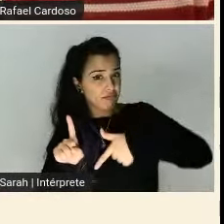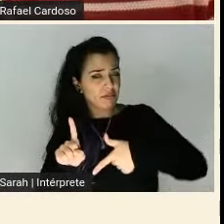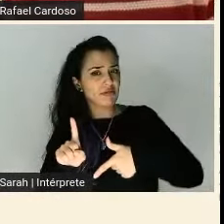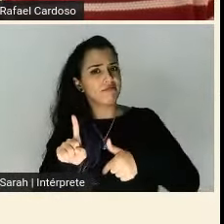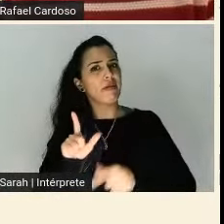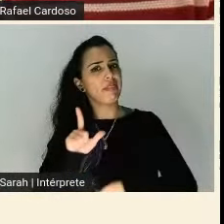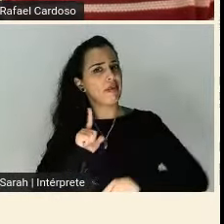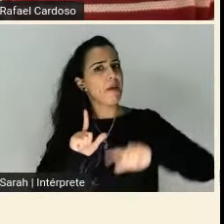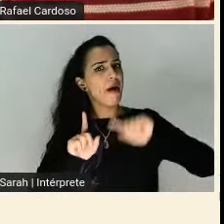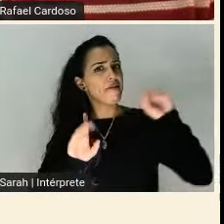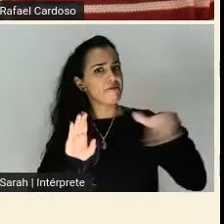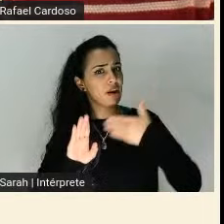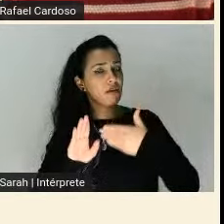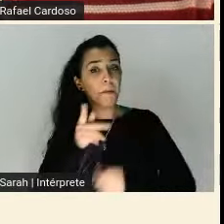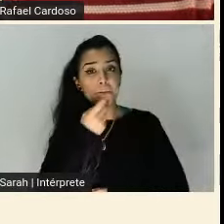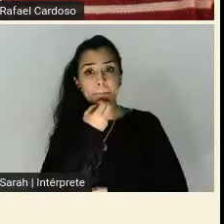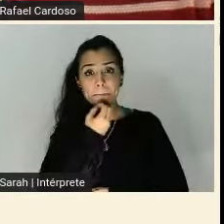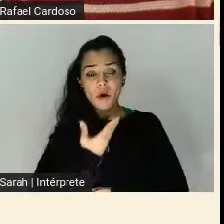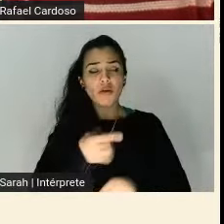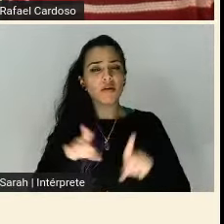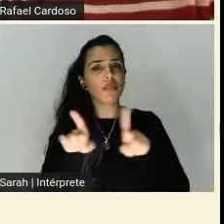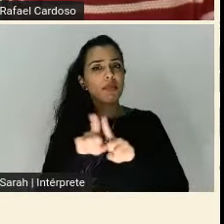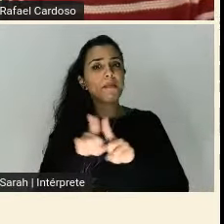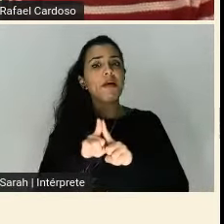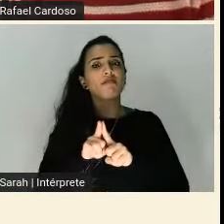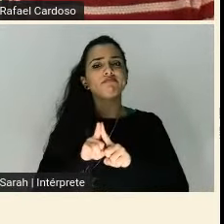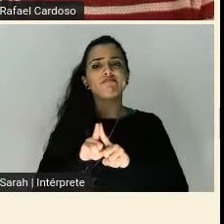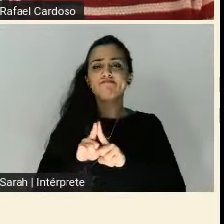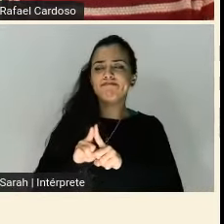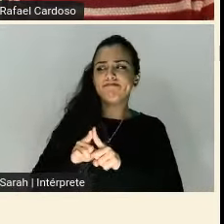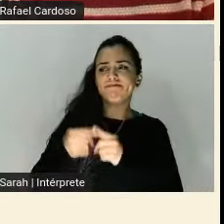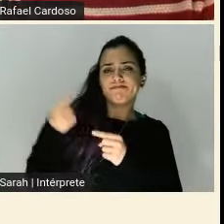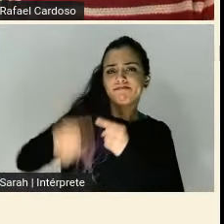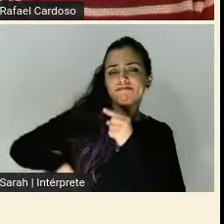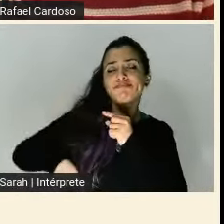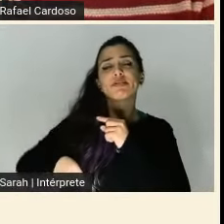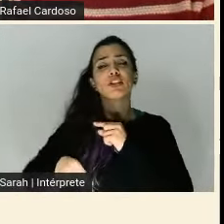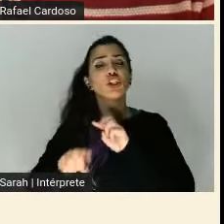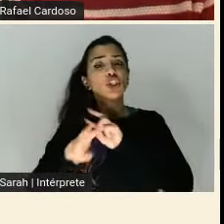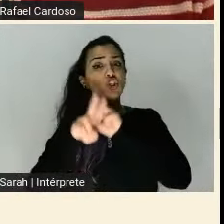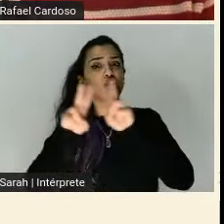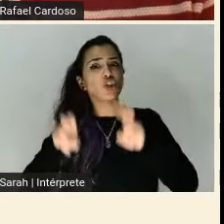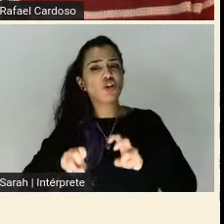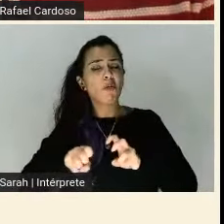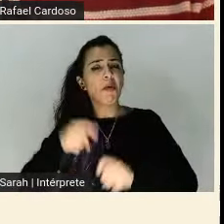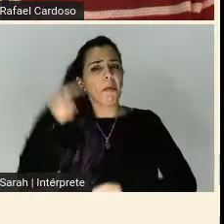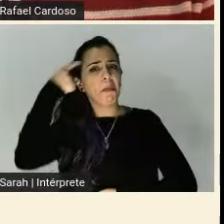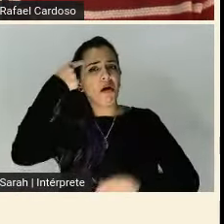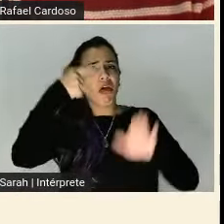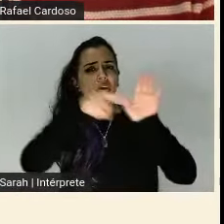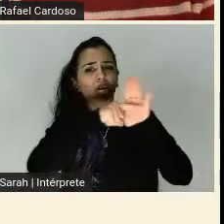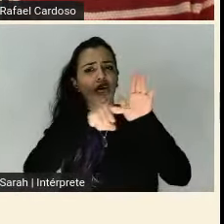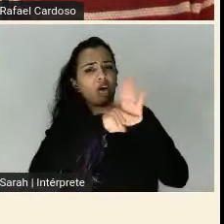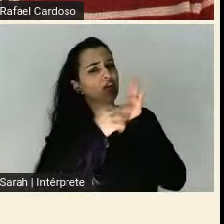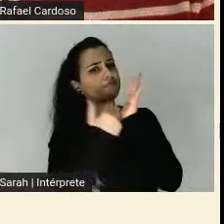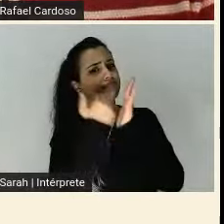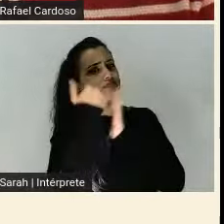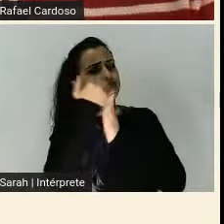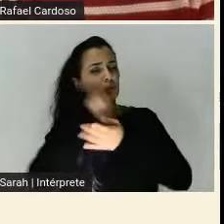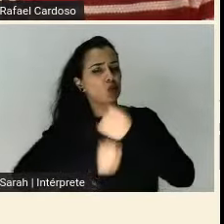Brasil, e até mesmo repreendido pelo pessimismo exagerado de sua autocrítica em